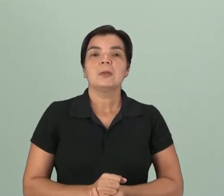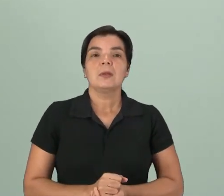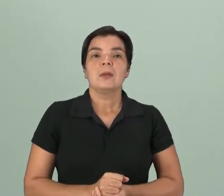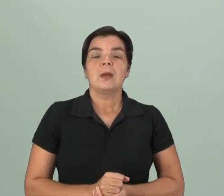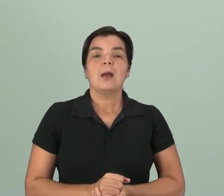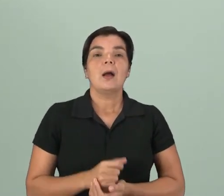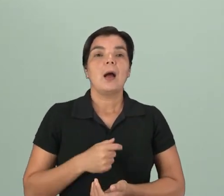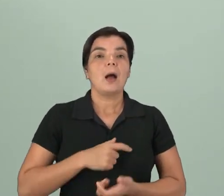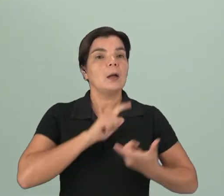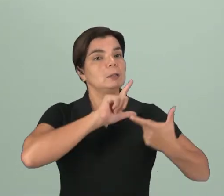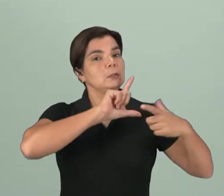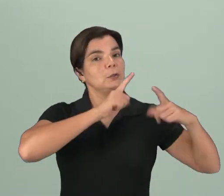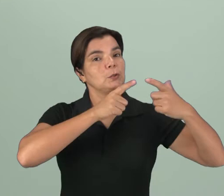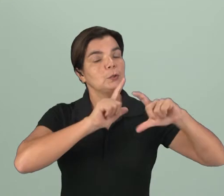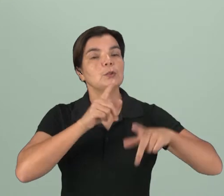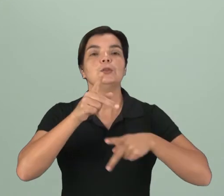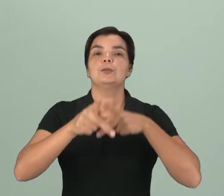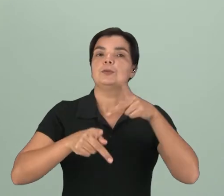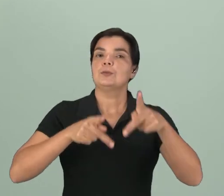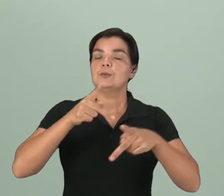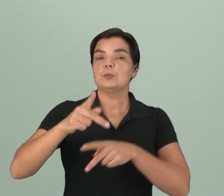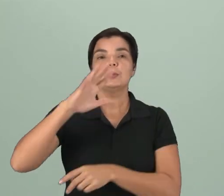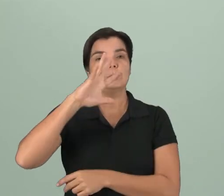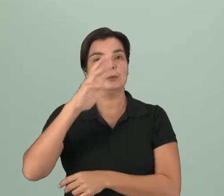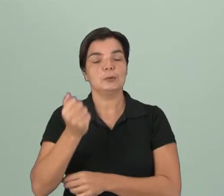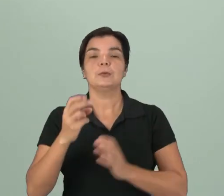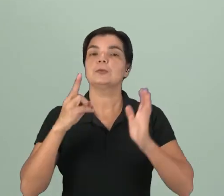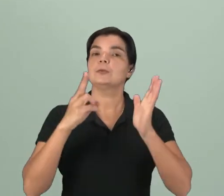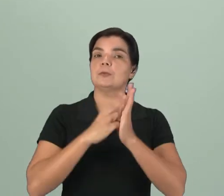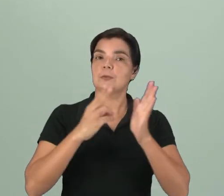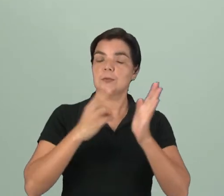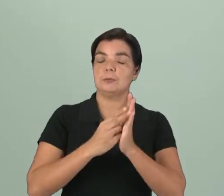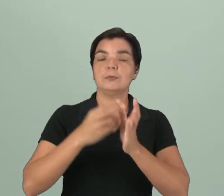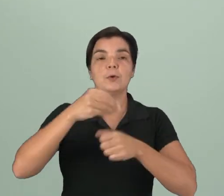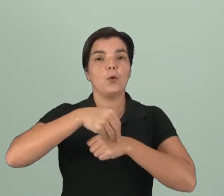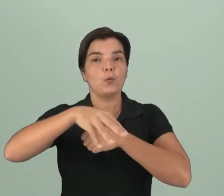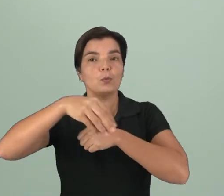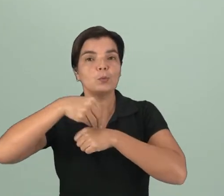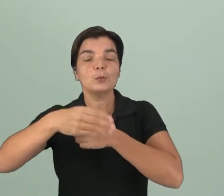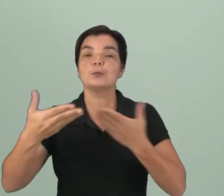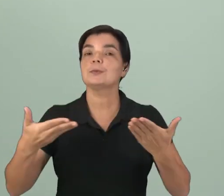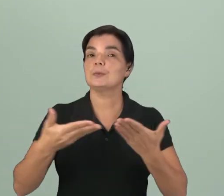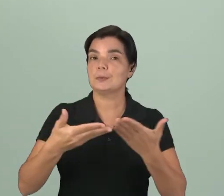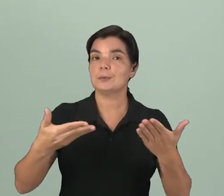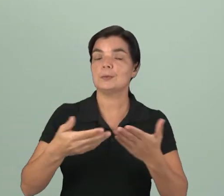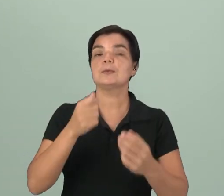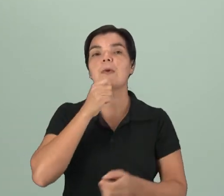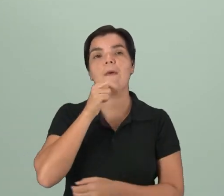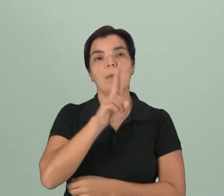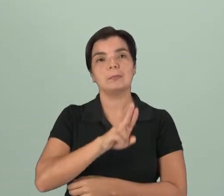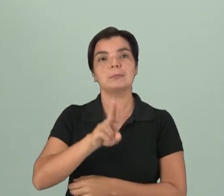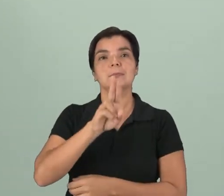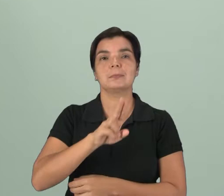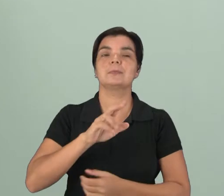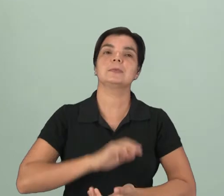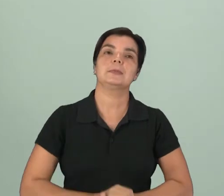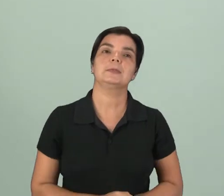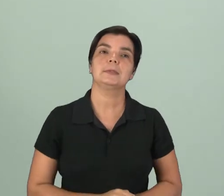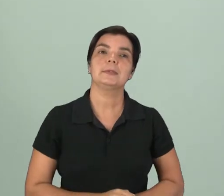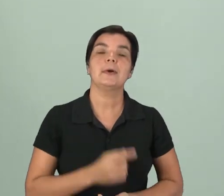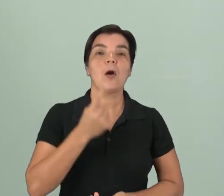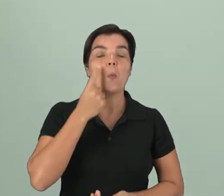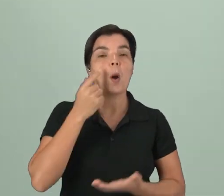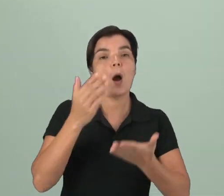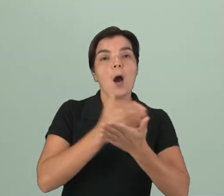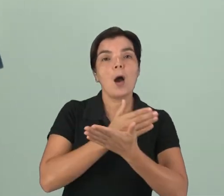que as tradições dos povos africanos e indígenas foram passados e que hoje nós ainda utilizamos. E a